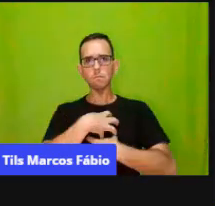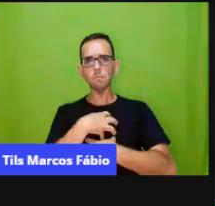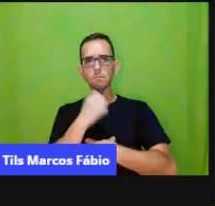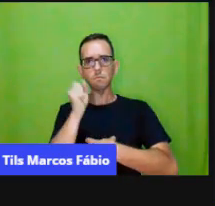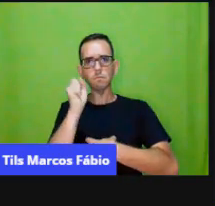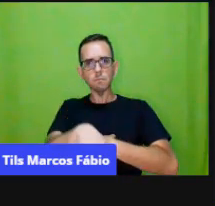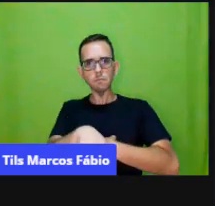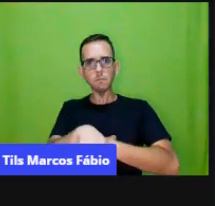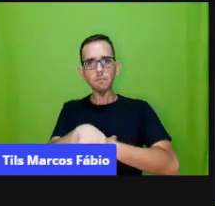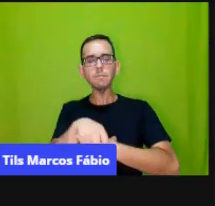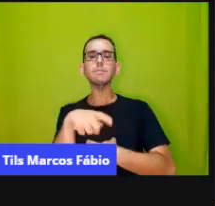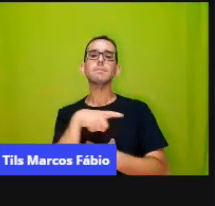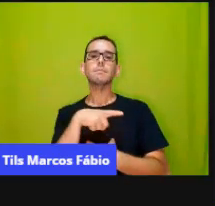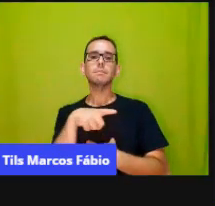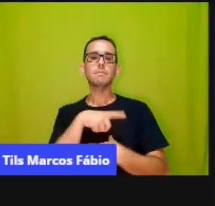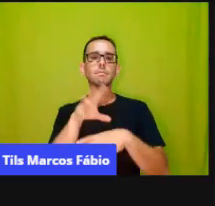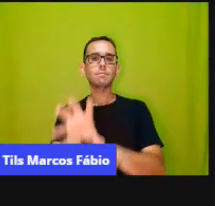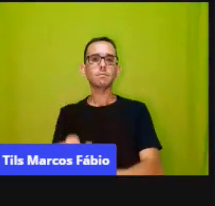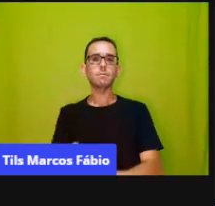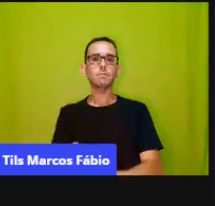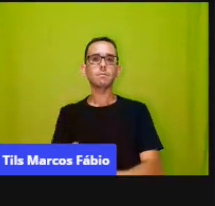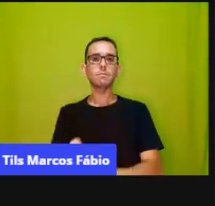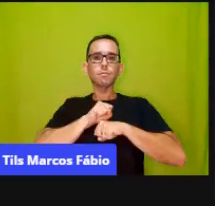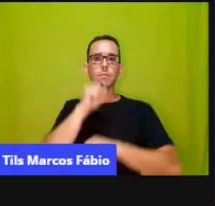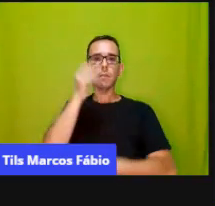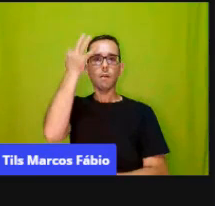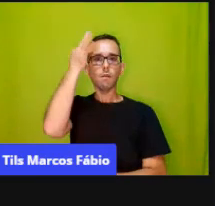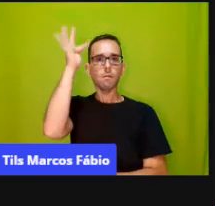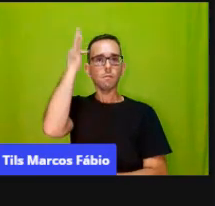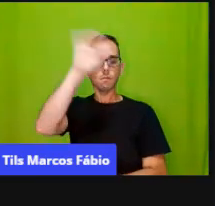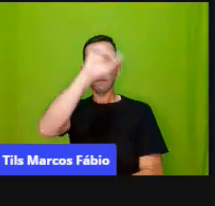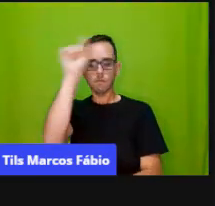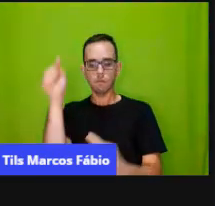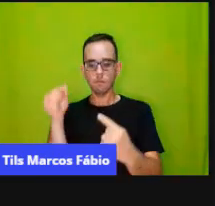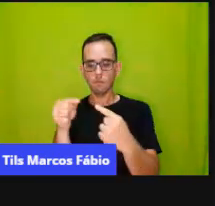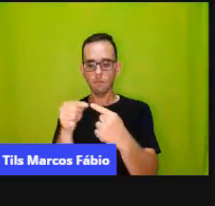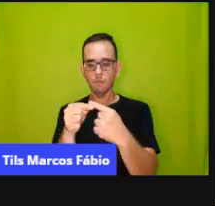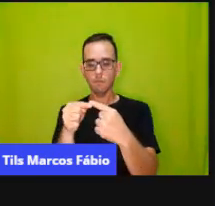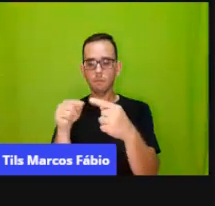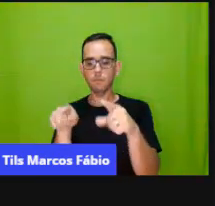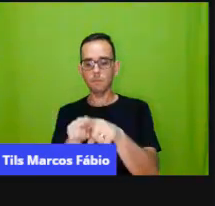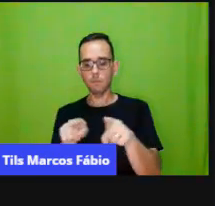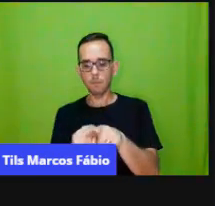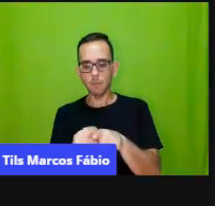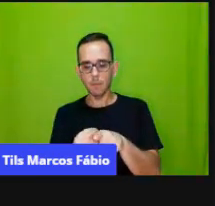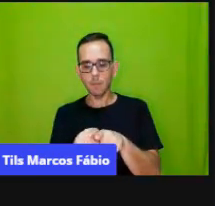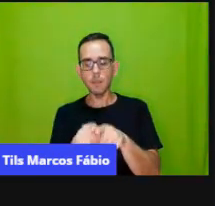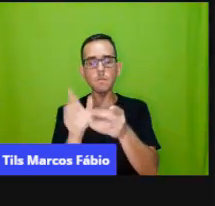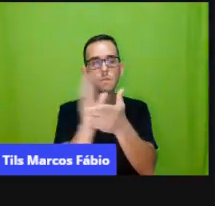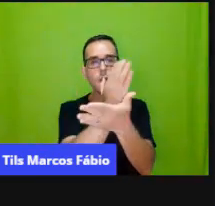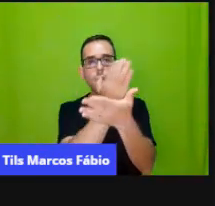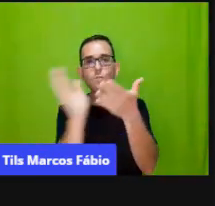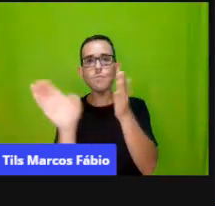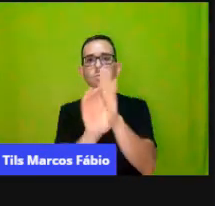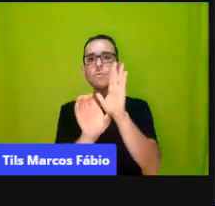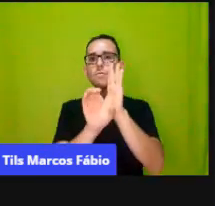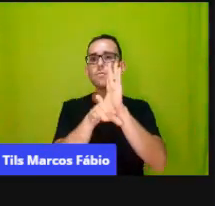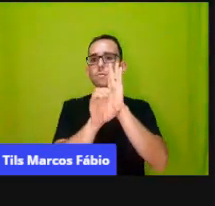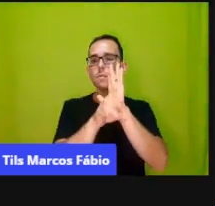vem impregnada, né, na filosofia de alguns preceitos interessantes,